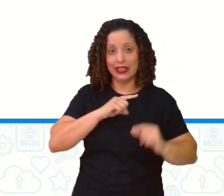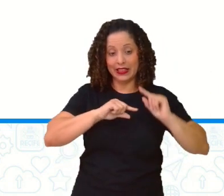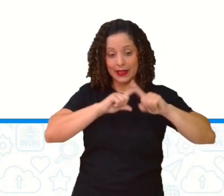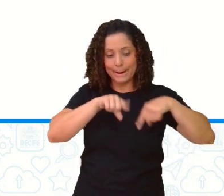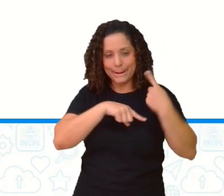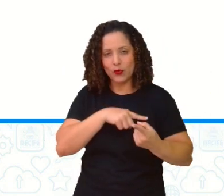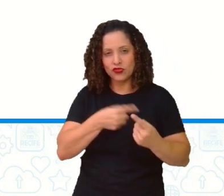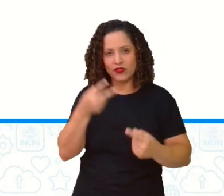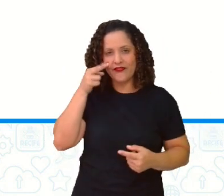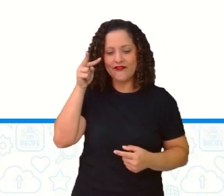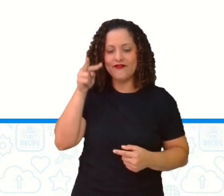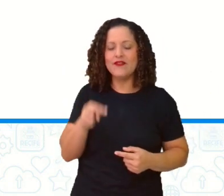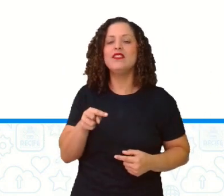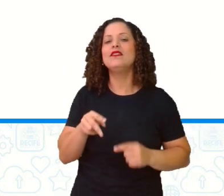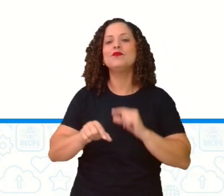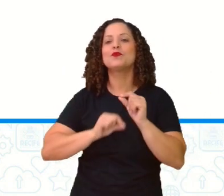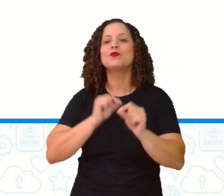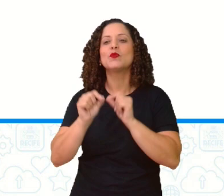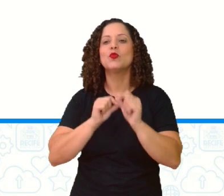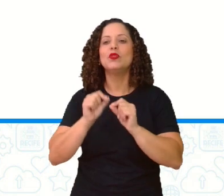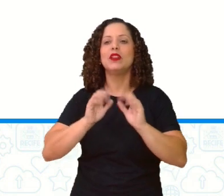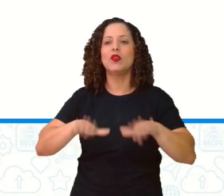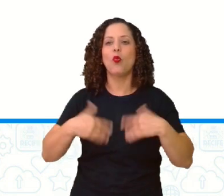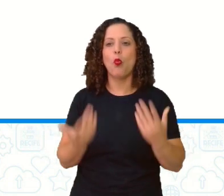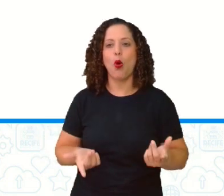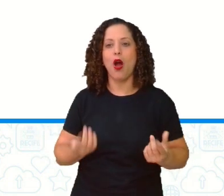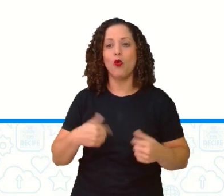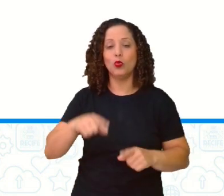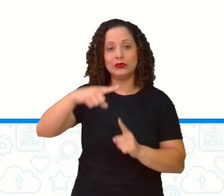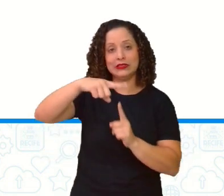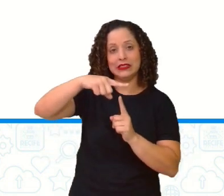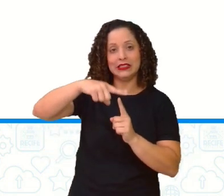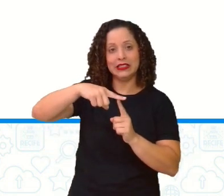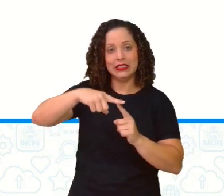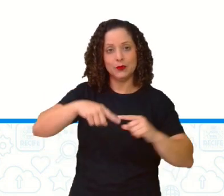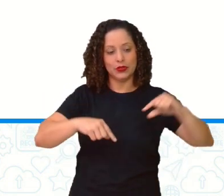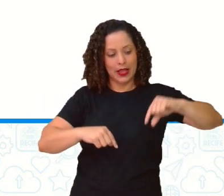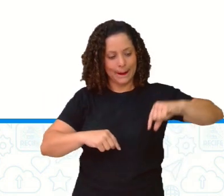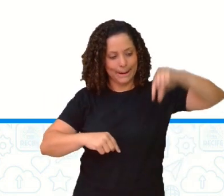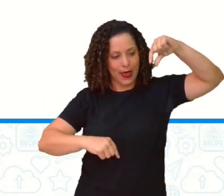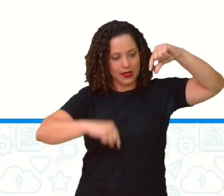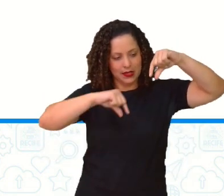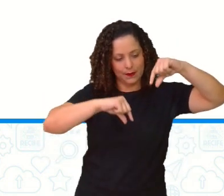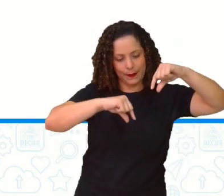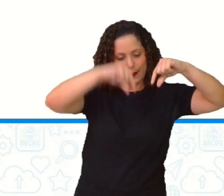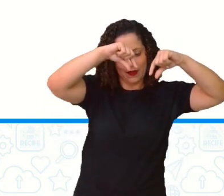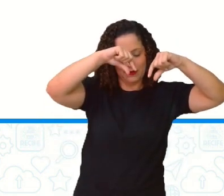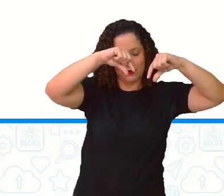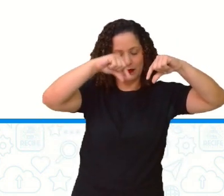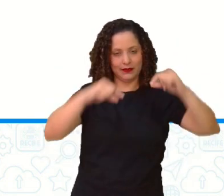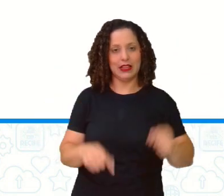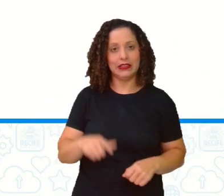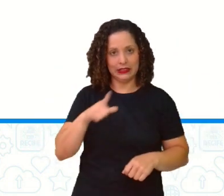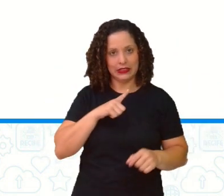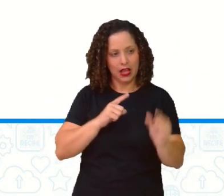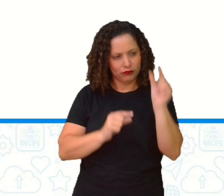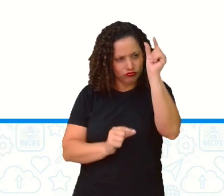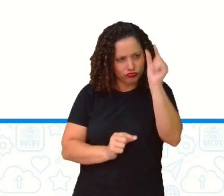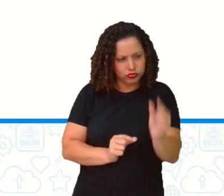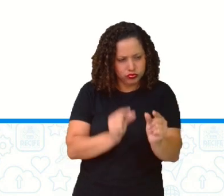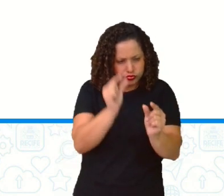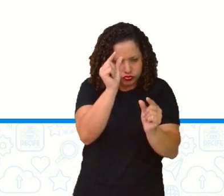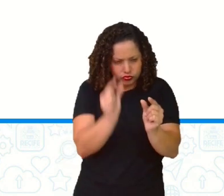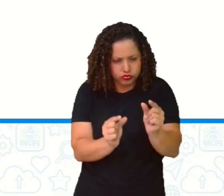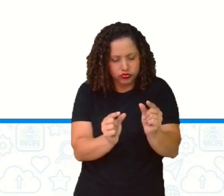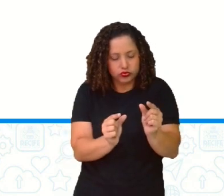Depois você vai procurar aí qual a barrinha, né, que está aí maior, né, a mais comprida. E